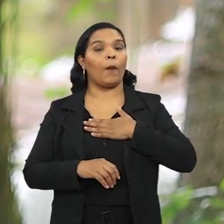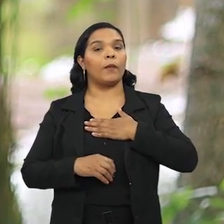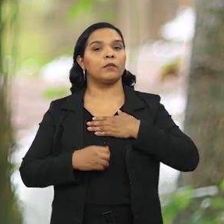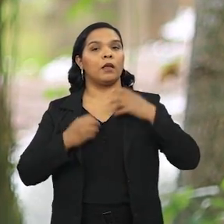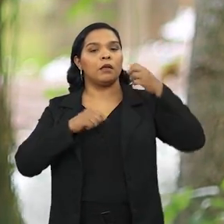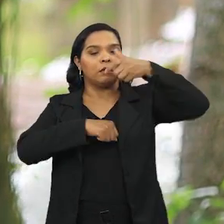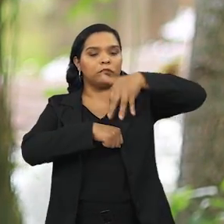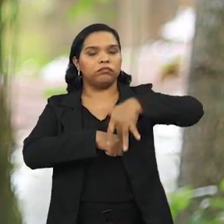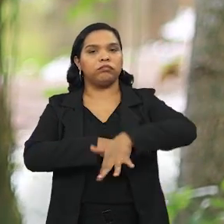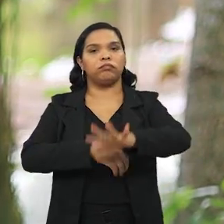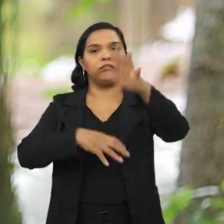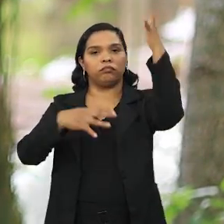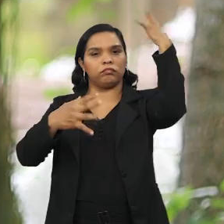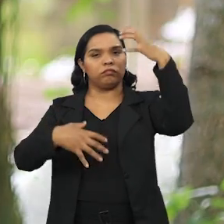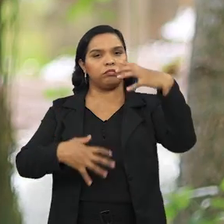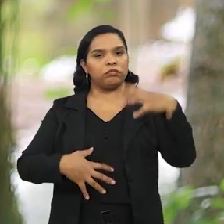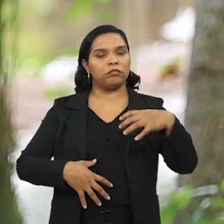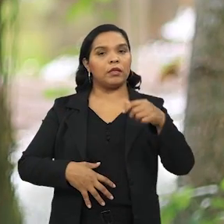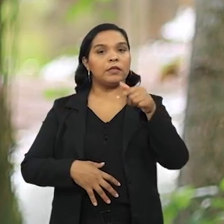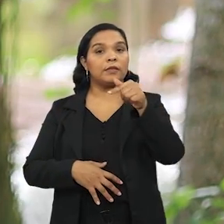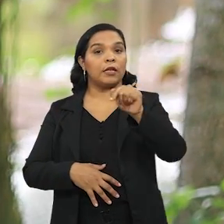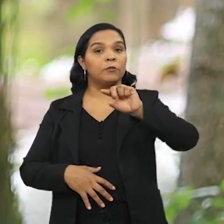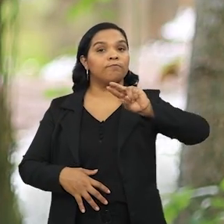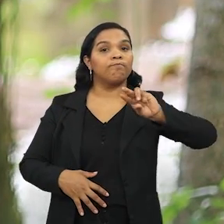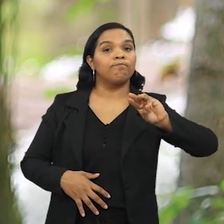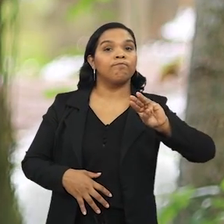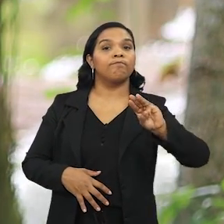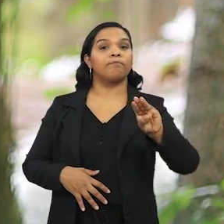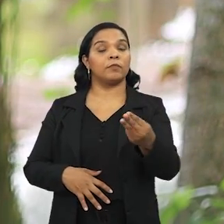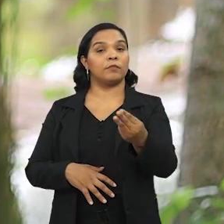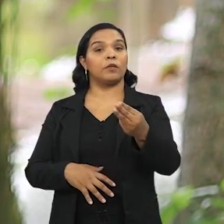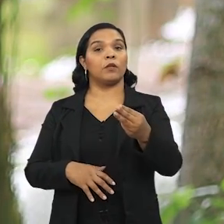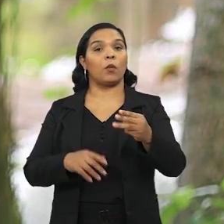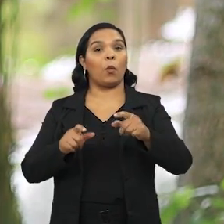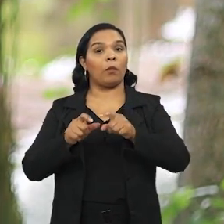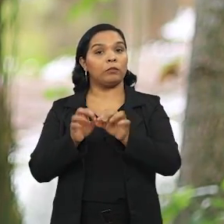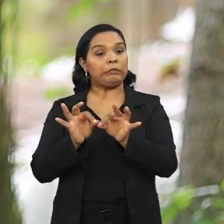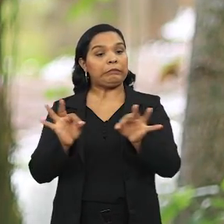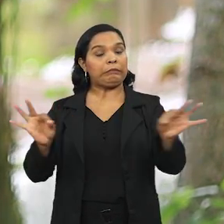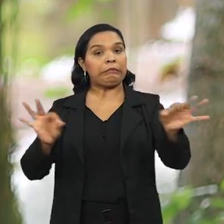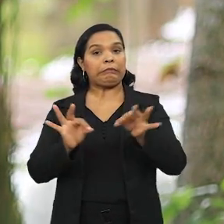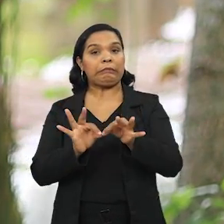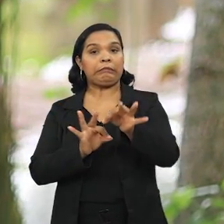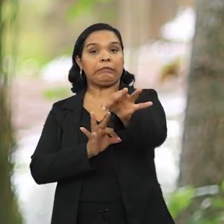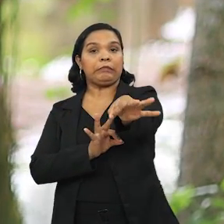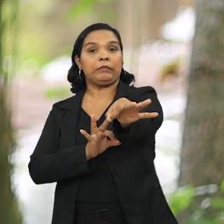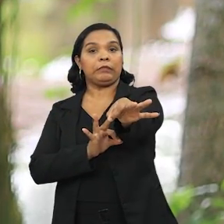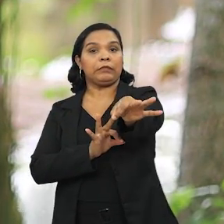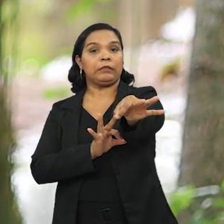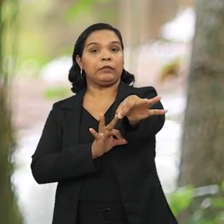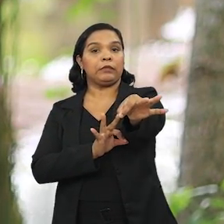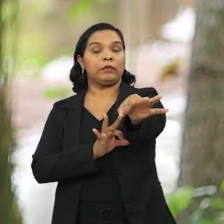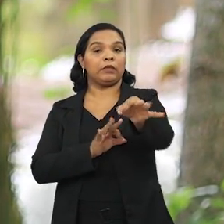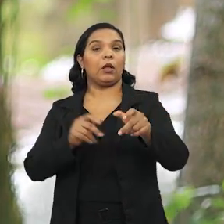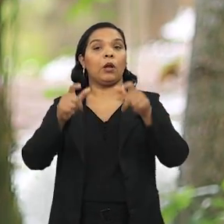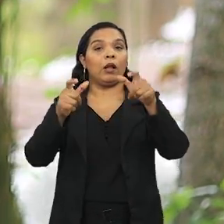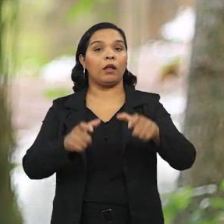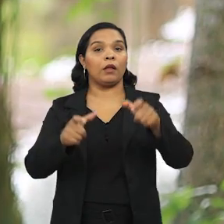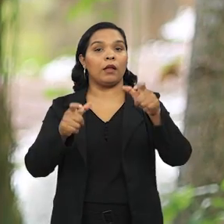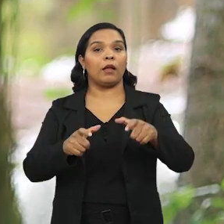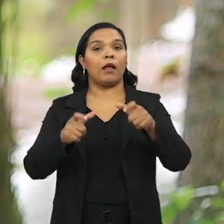cachoeira. Com mais de 7.000 hectares, a unidade de conservação abrange 5 municípios e está situada às margens